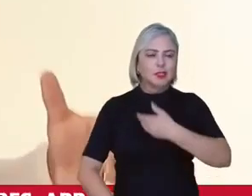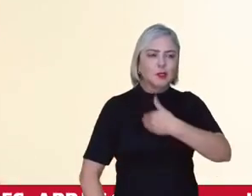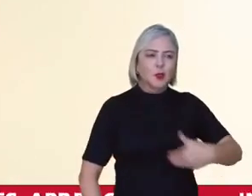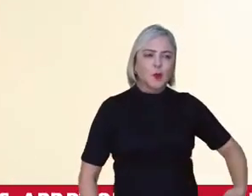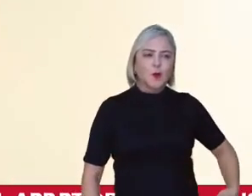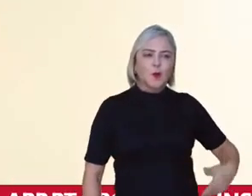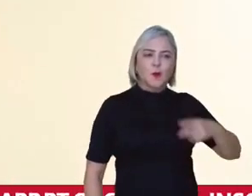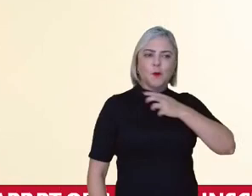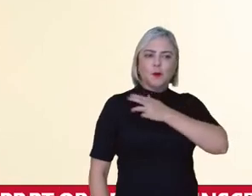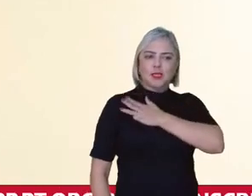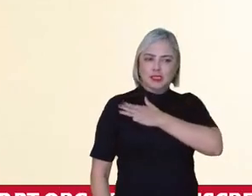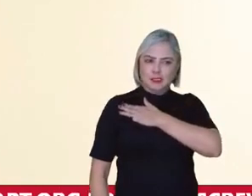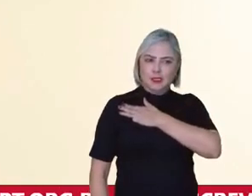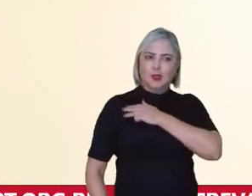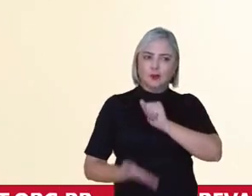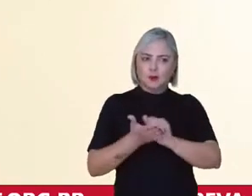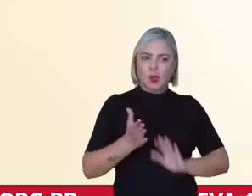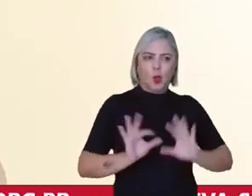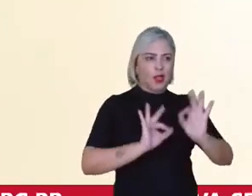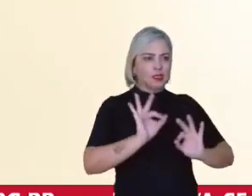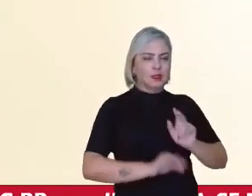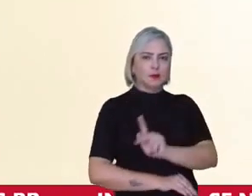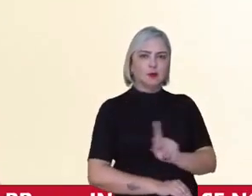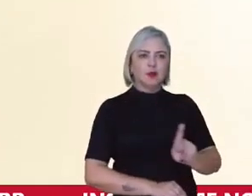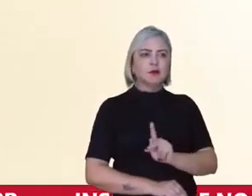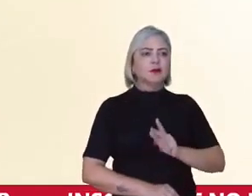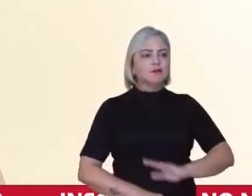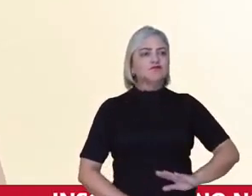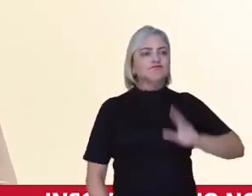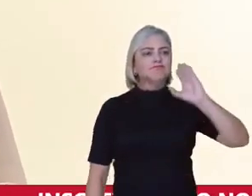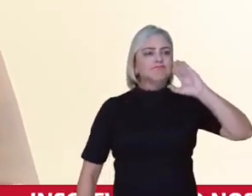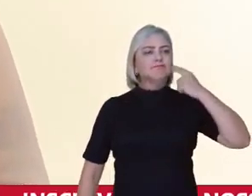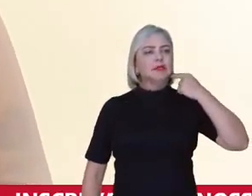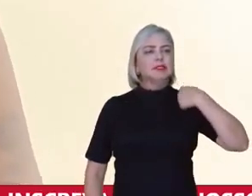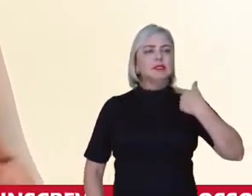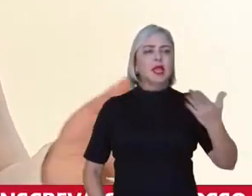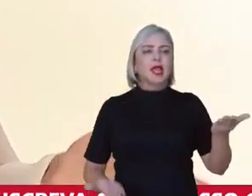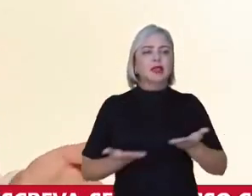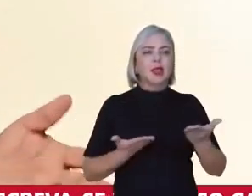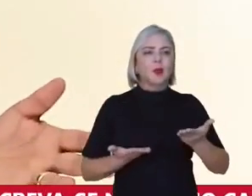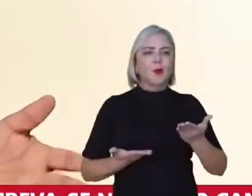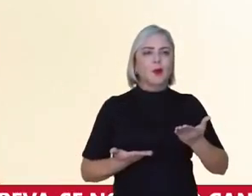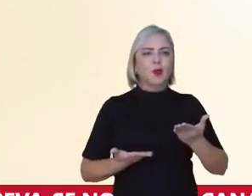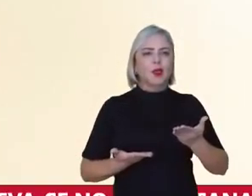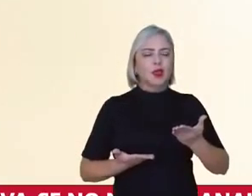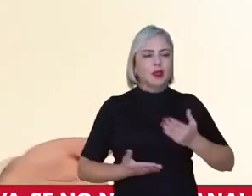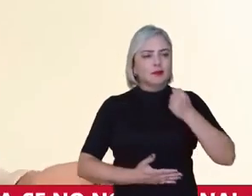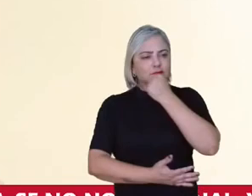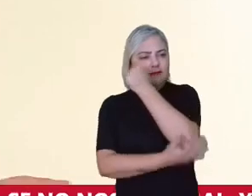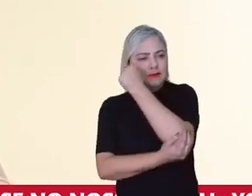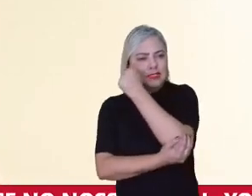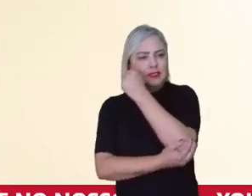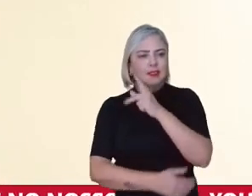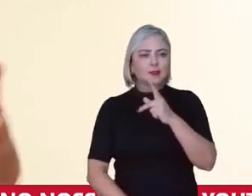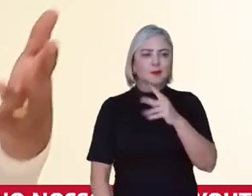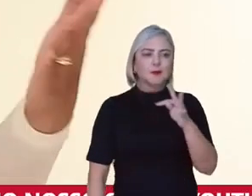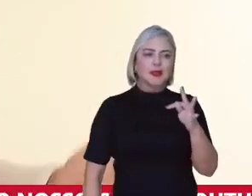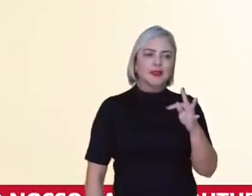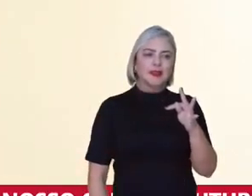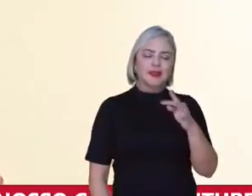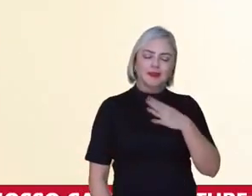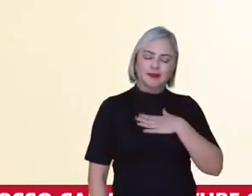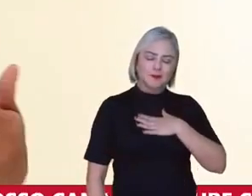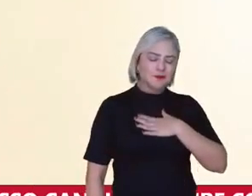numa atividade organizada por um professor. Tomei essa decisão e estou até hoje nessa tarefa de ser militante do PT, que é